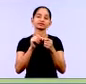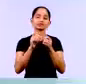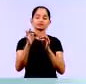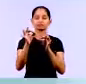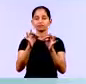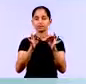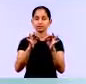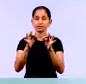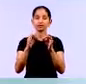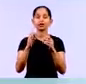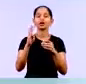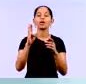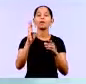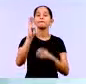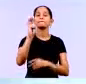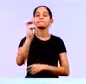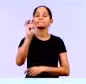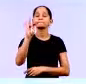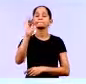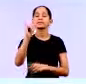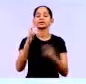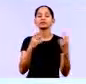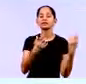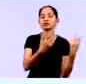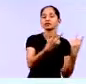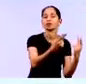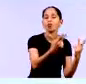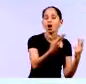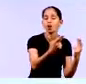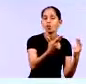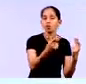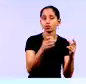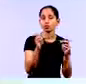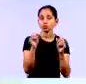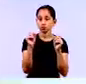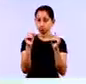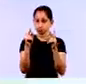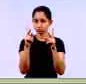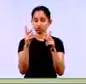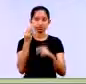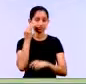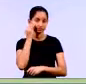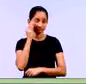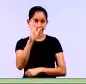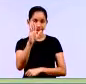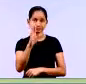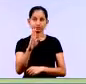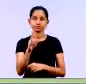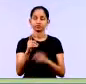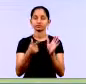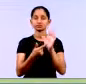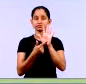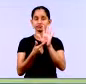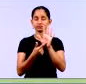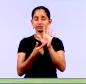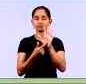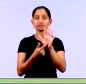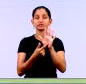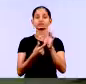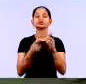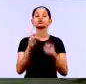o beta seria a mesma coisa, ok? Professor. Eu vou só adiantar aqui para mostrar aqui já os cálculos. Diga, professor. Só para fazer